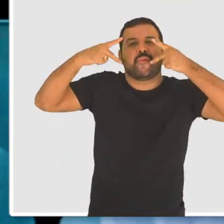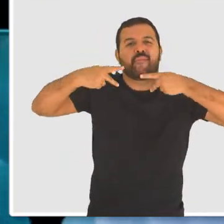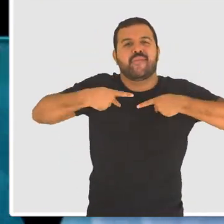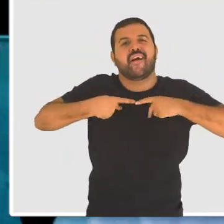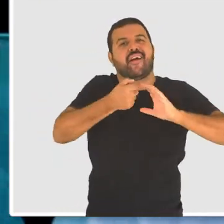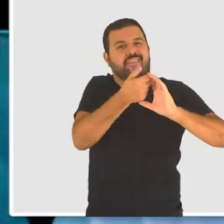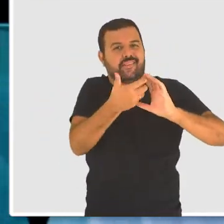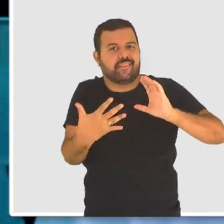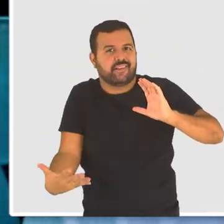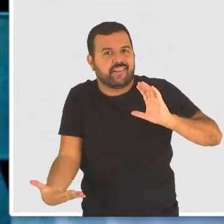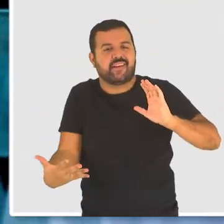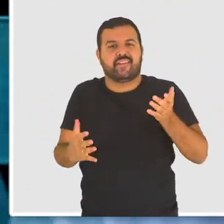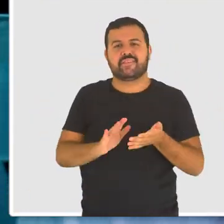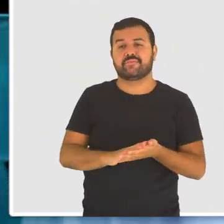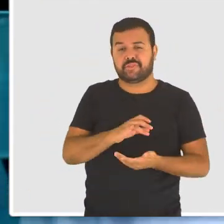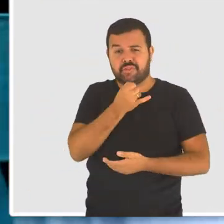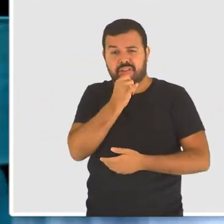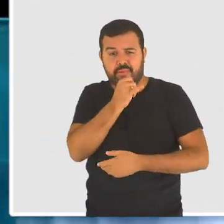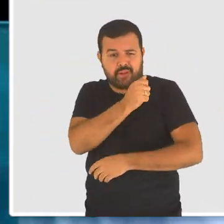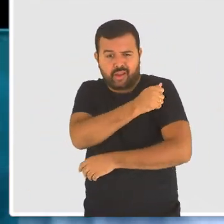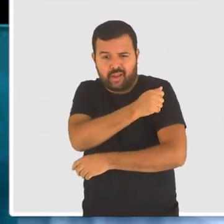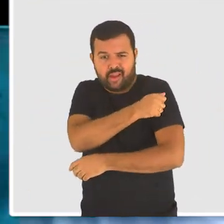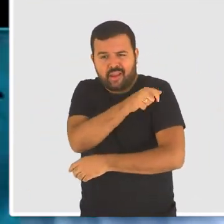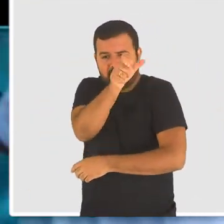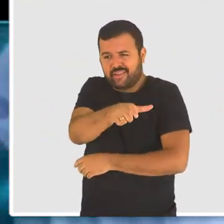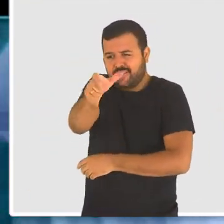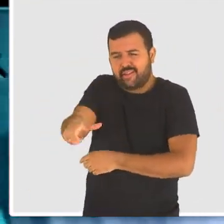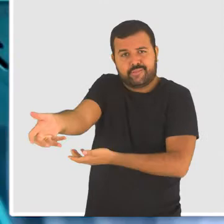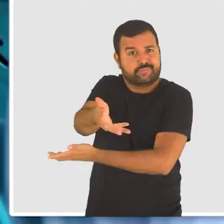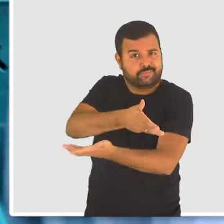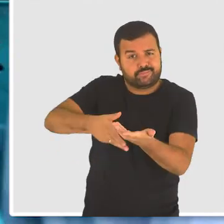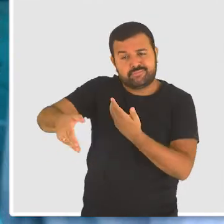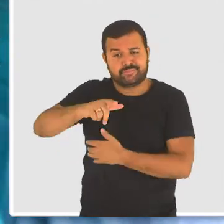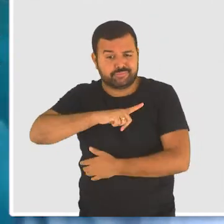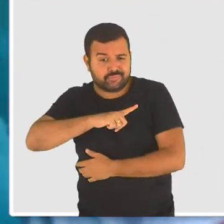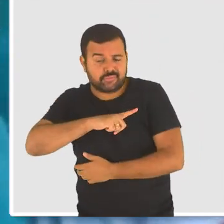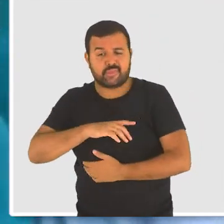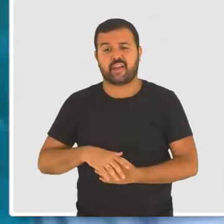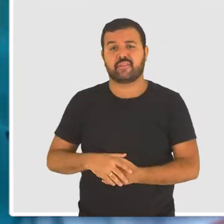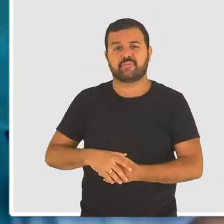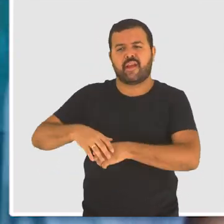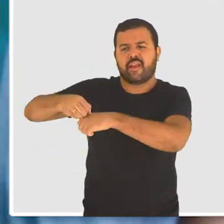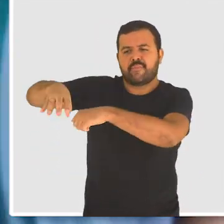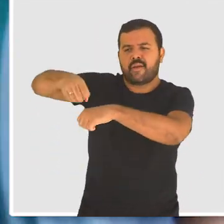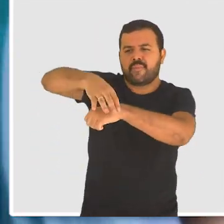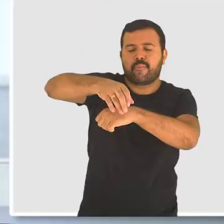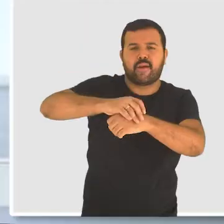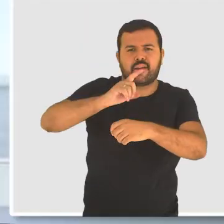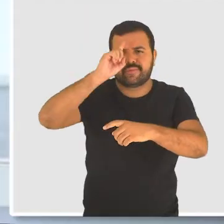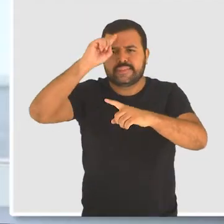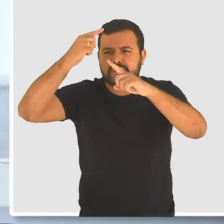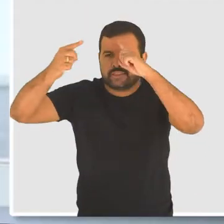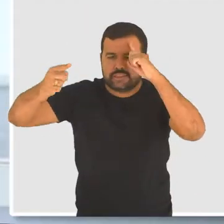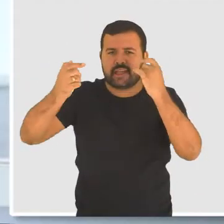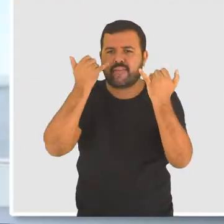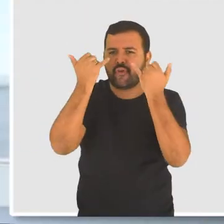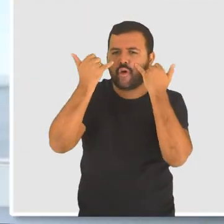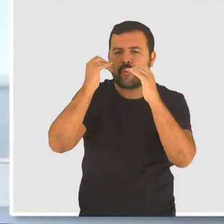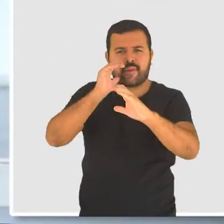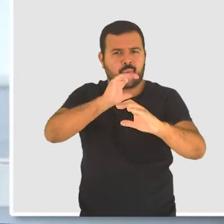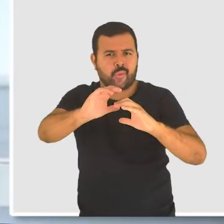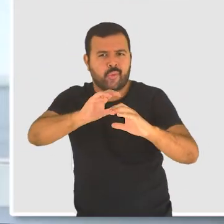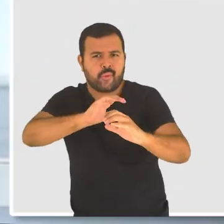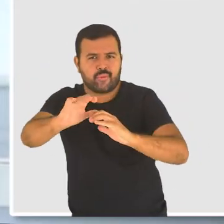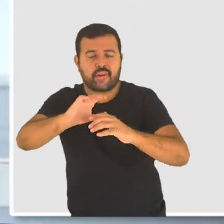entre os alunos? Estão compartilhando essas ideias? Como é que o professor está tratando o erro do